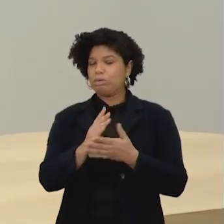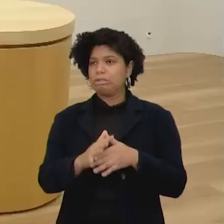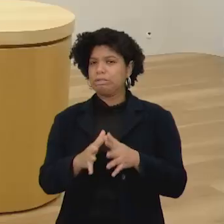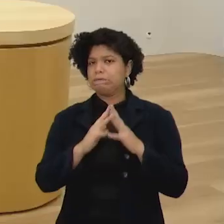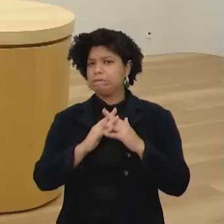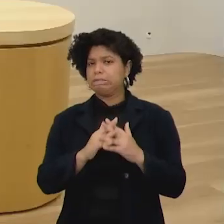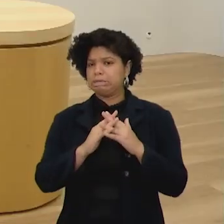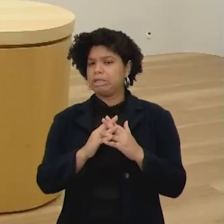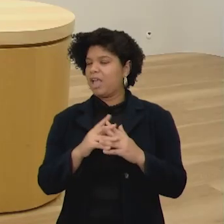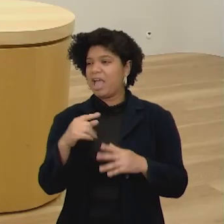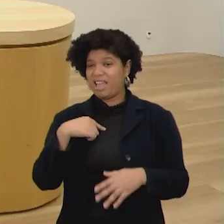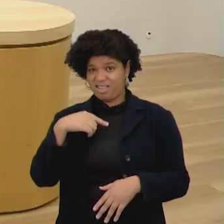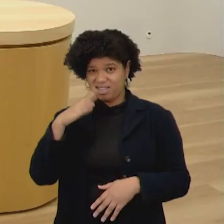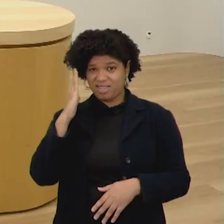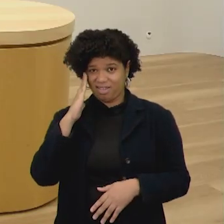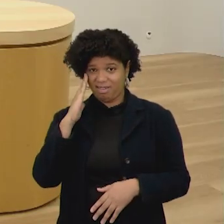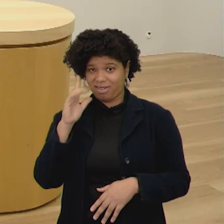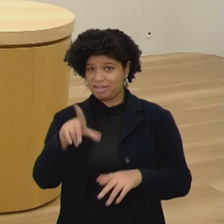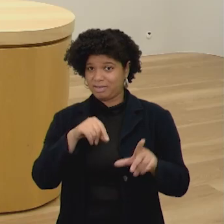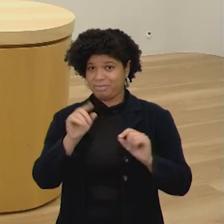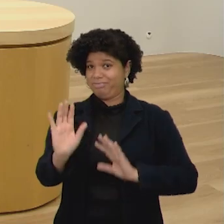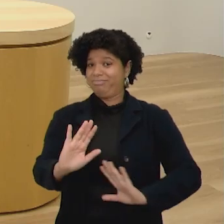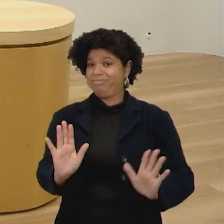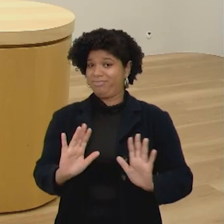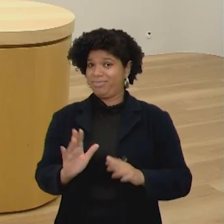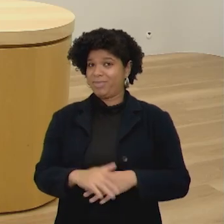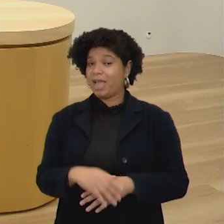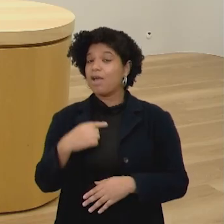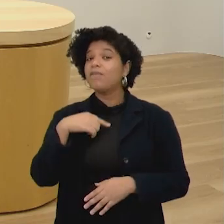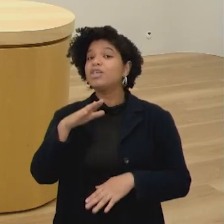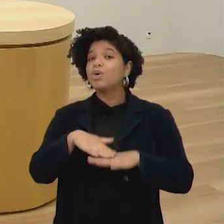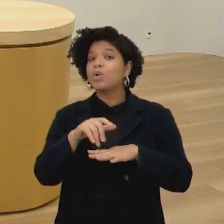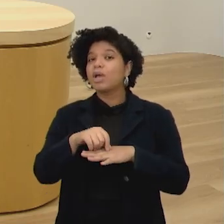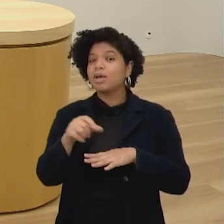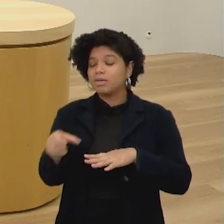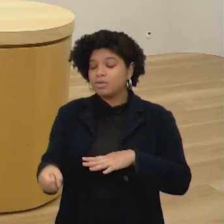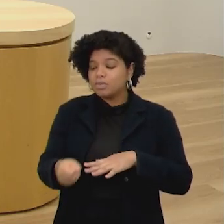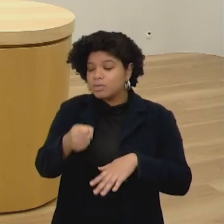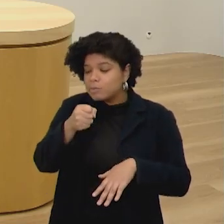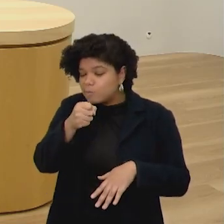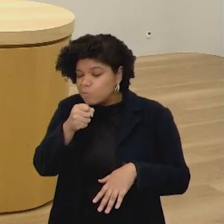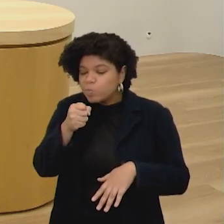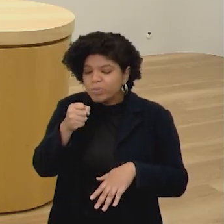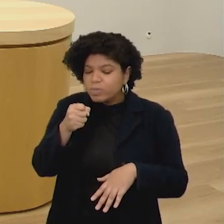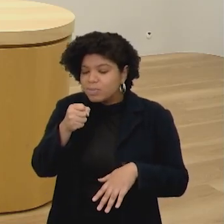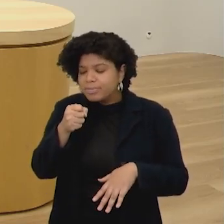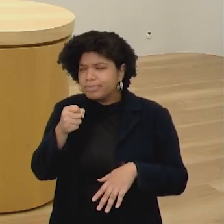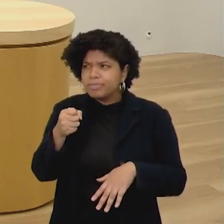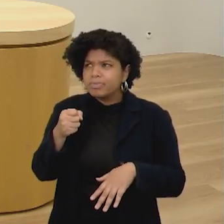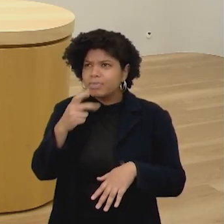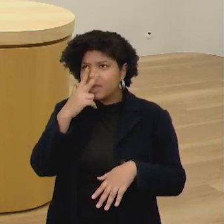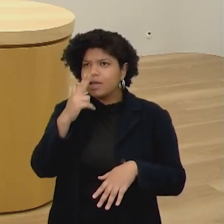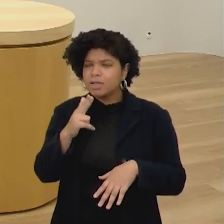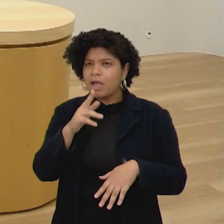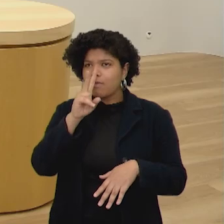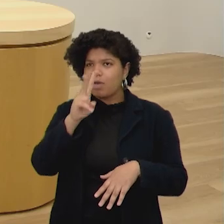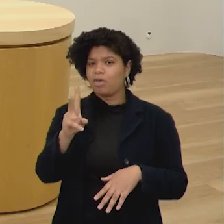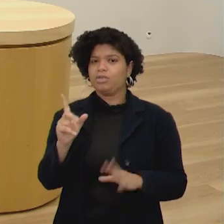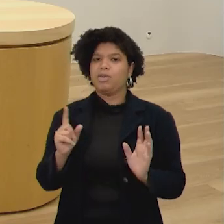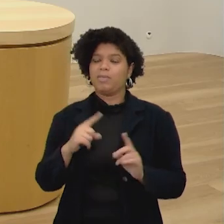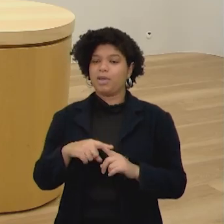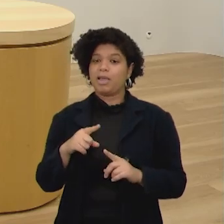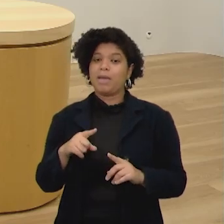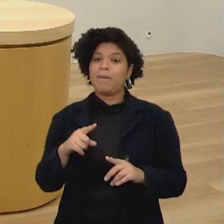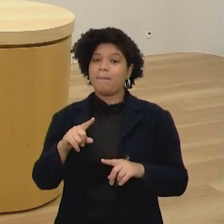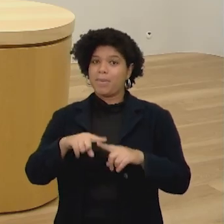nisso, né? Quando eu vou no mercado para diferenciar, eu tenho que cheirar para saber, porque o coentro é mais forte o cheiro, Forte. Né? Porque eu não consigo, mas diz